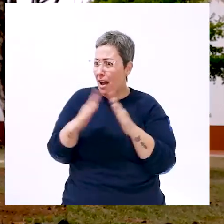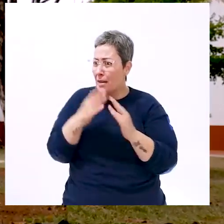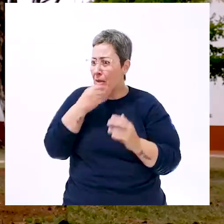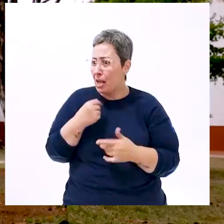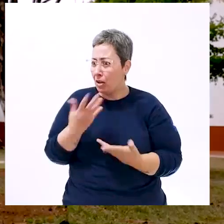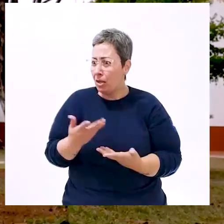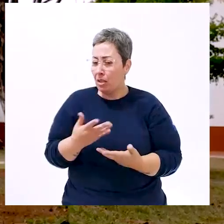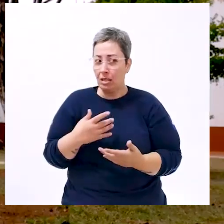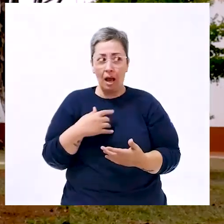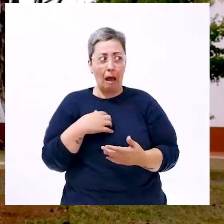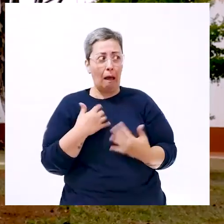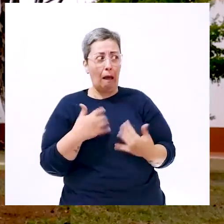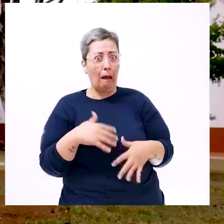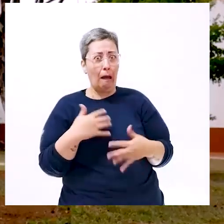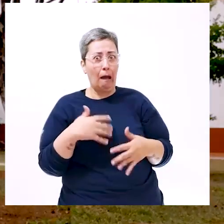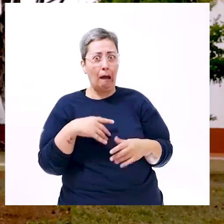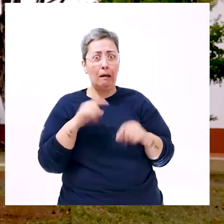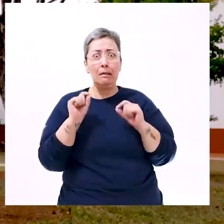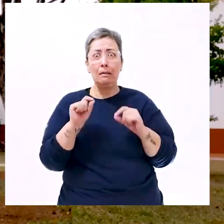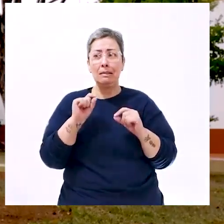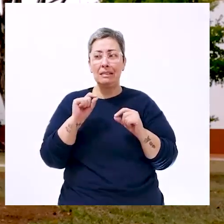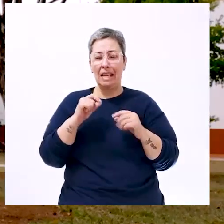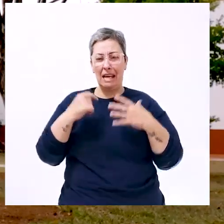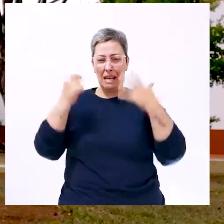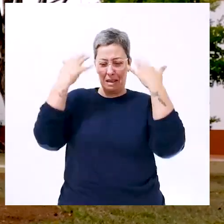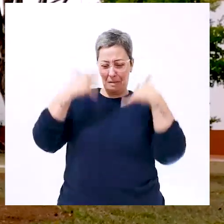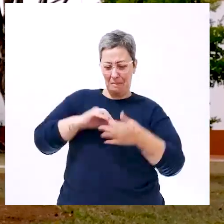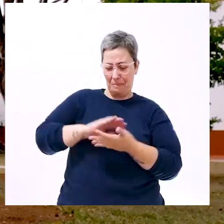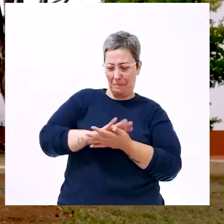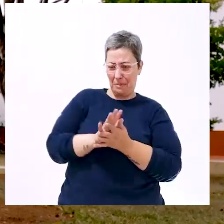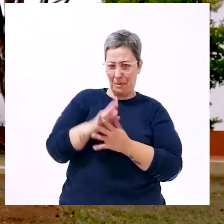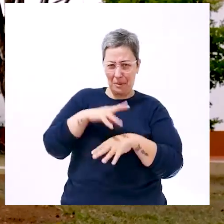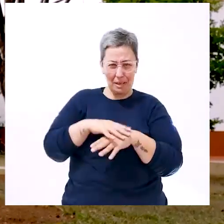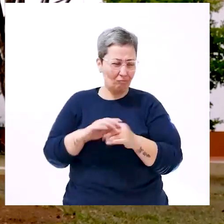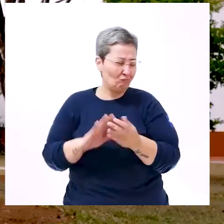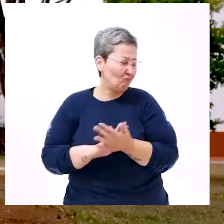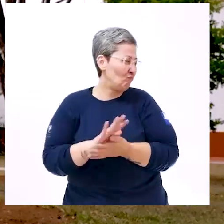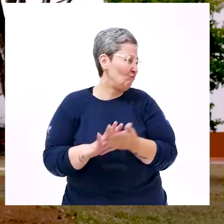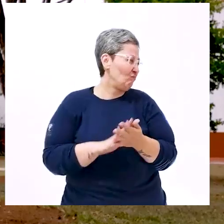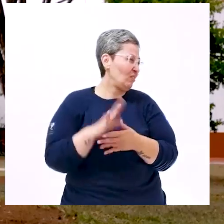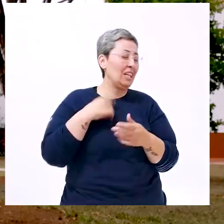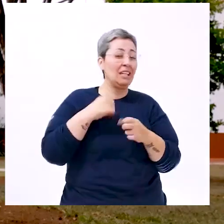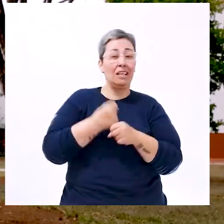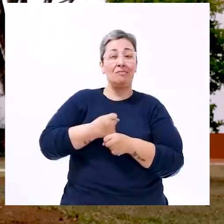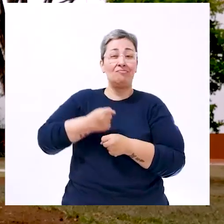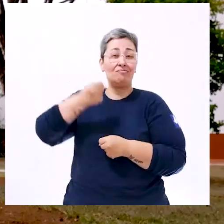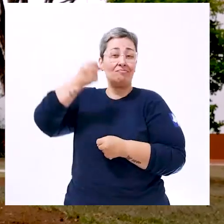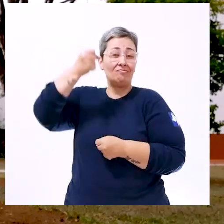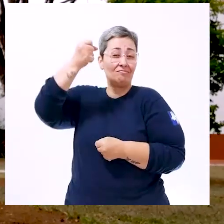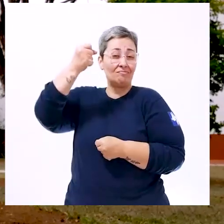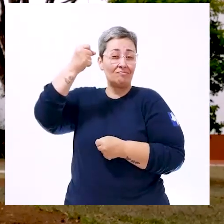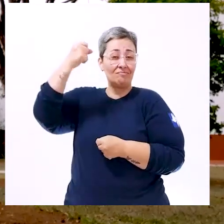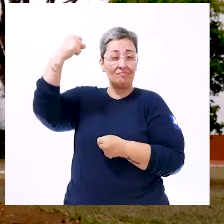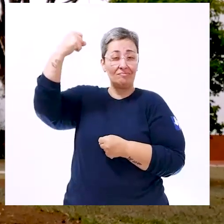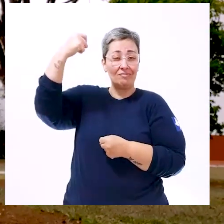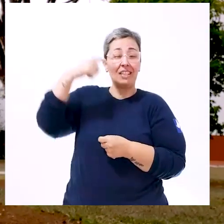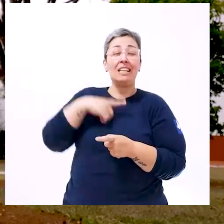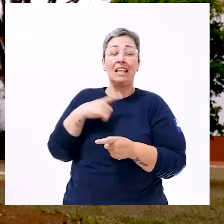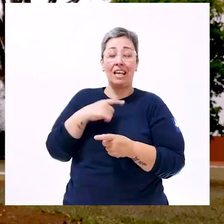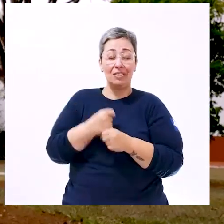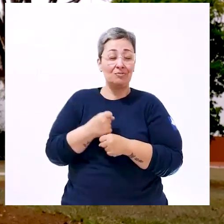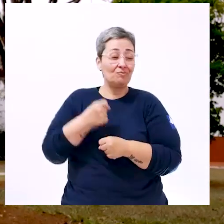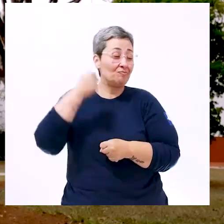Volta pra casa, menino! Que se arrebenta que nada? Menino leva guarda-chuva